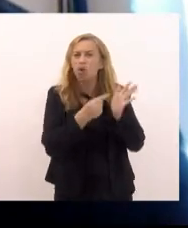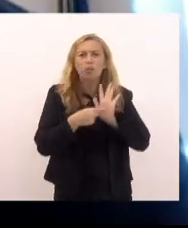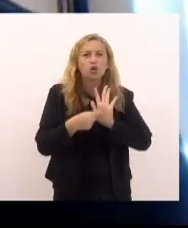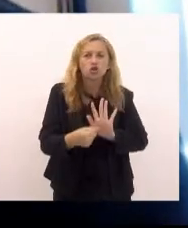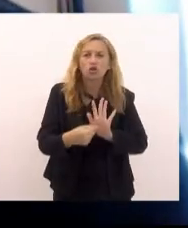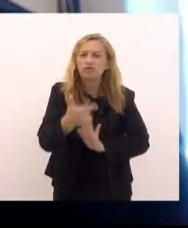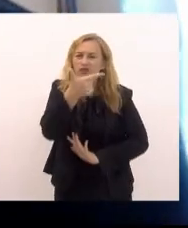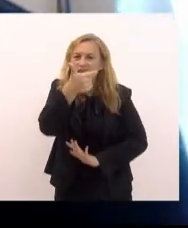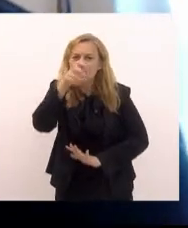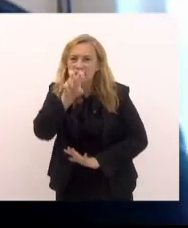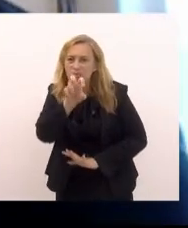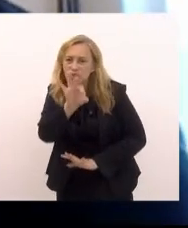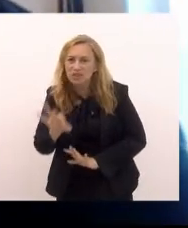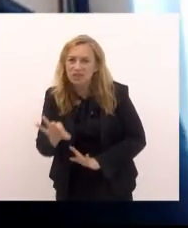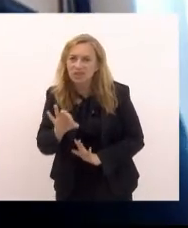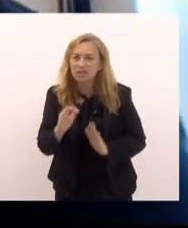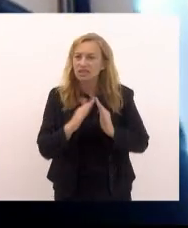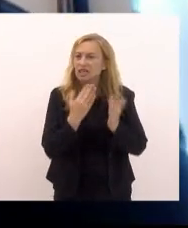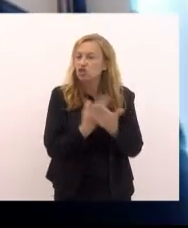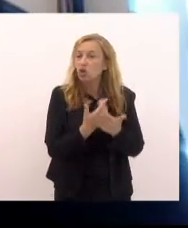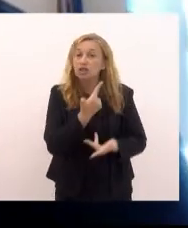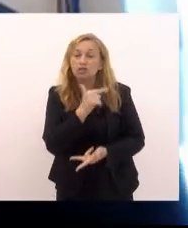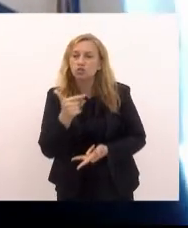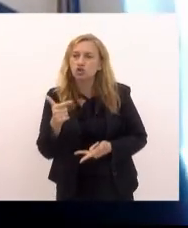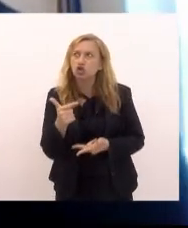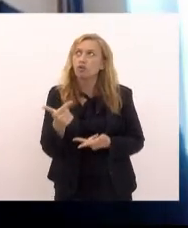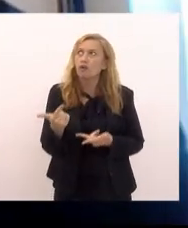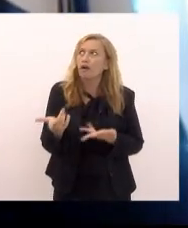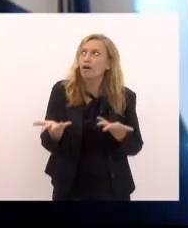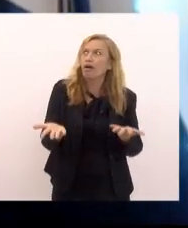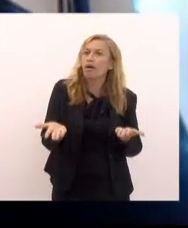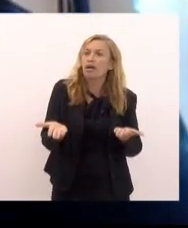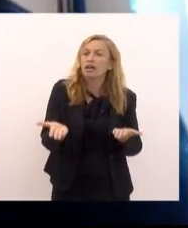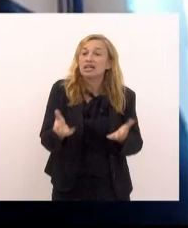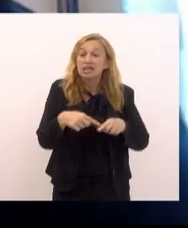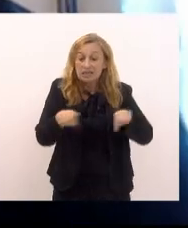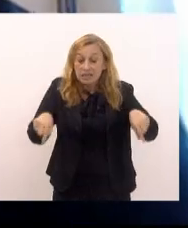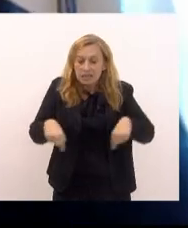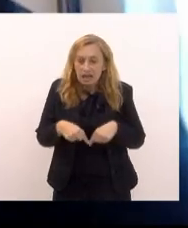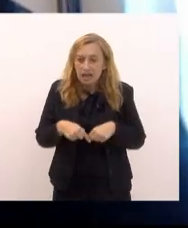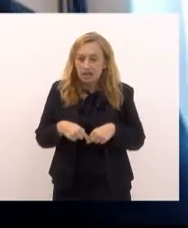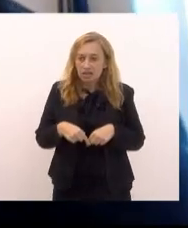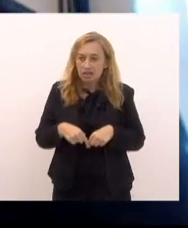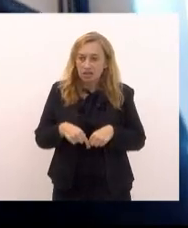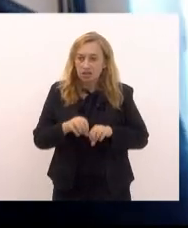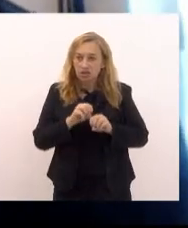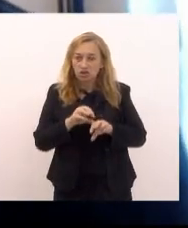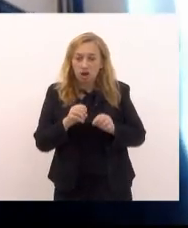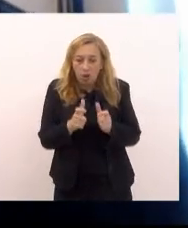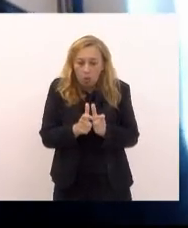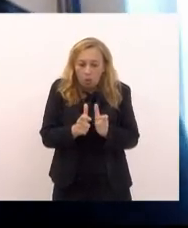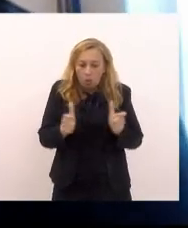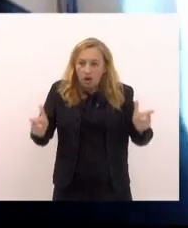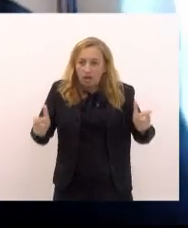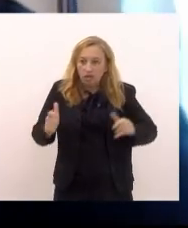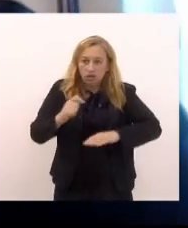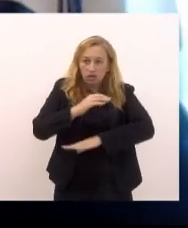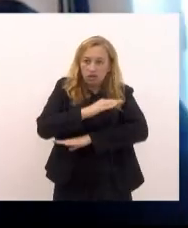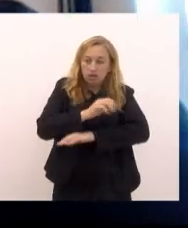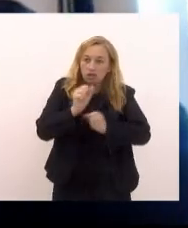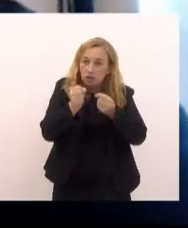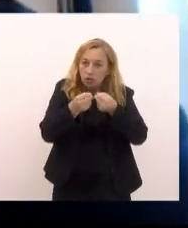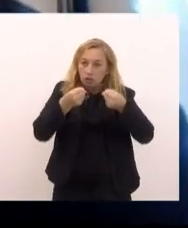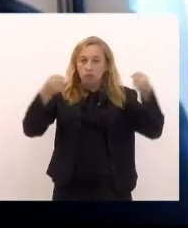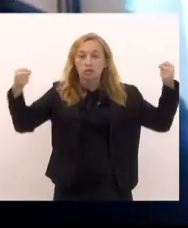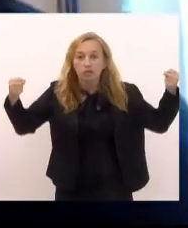que 25% das escolas não tinham salas de aula ventiladas adequadamente, que